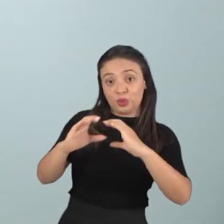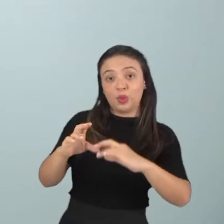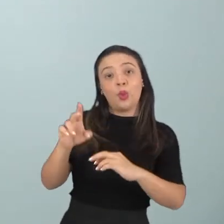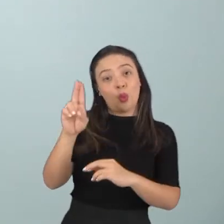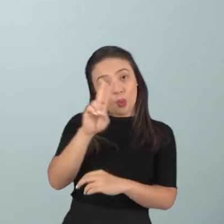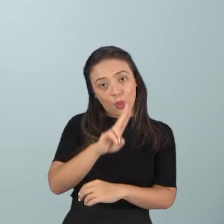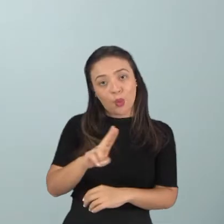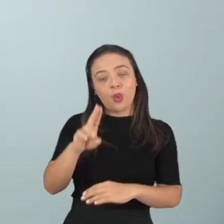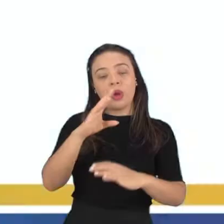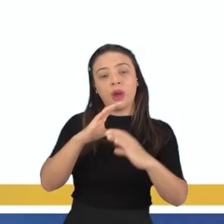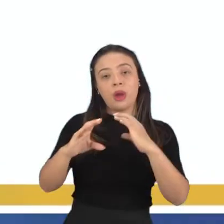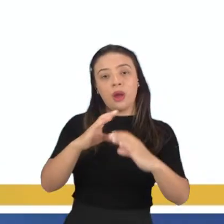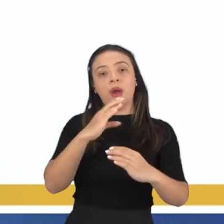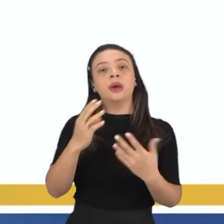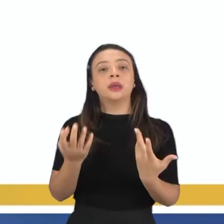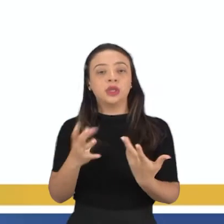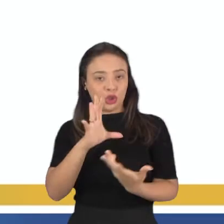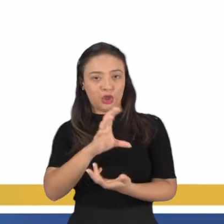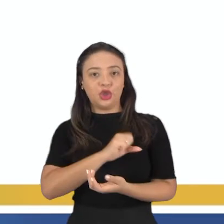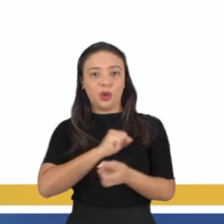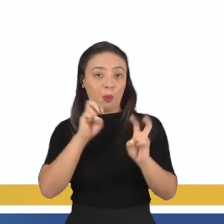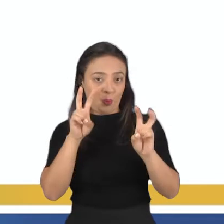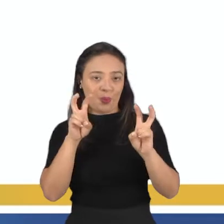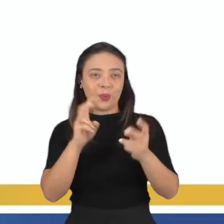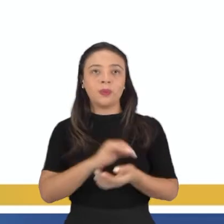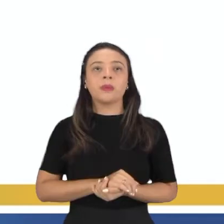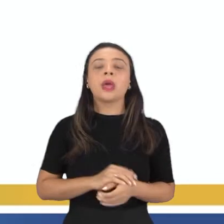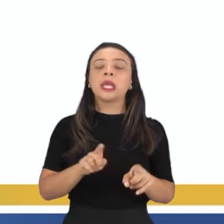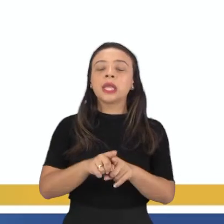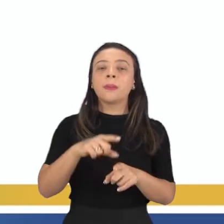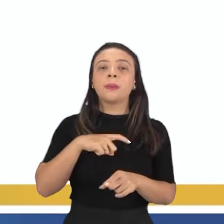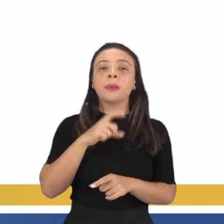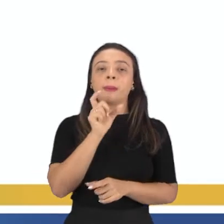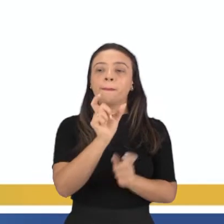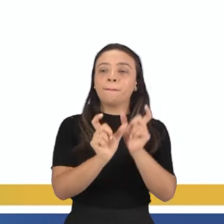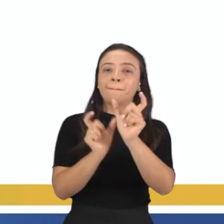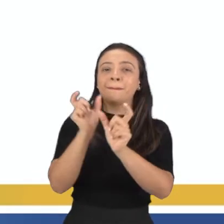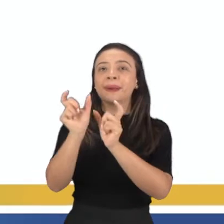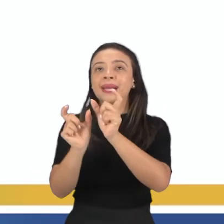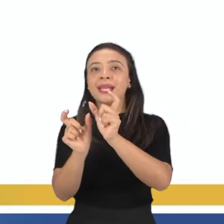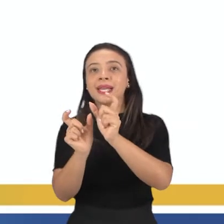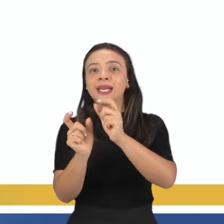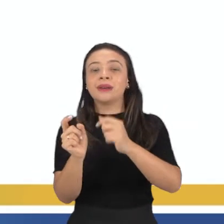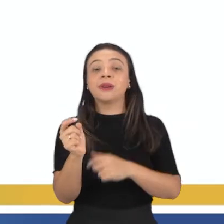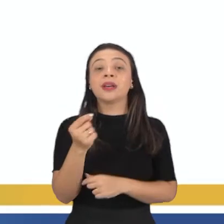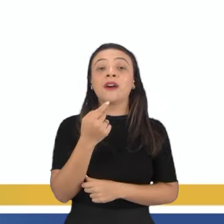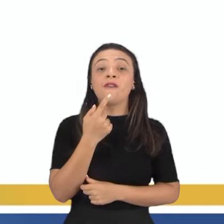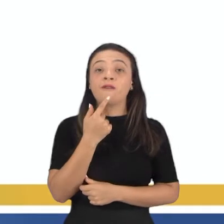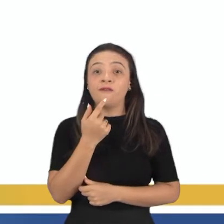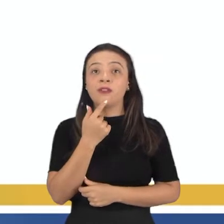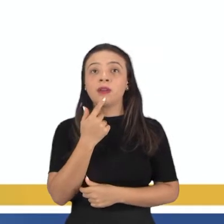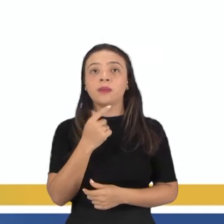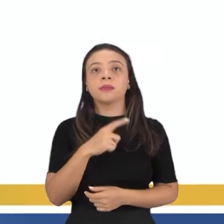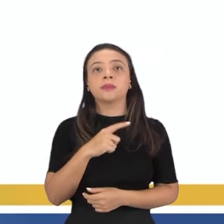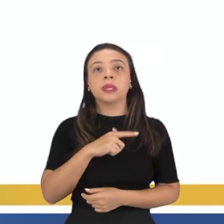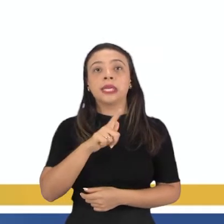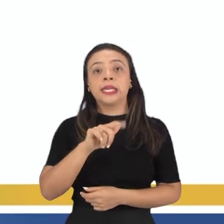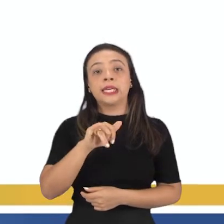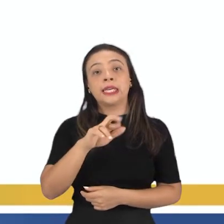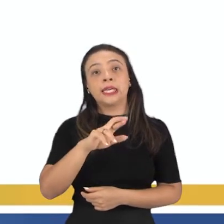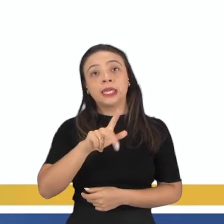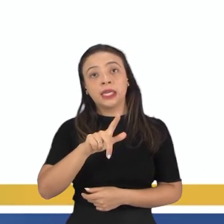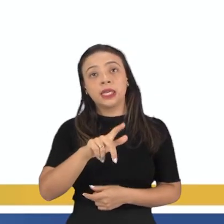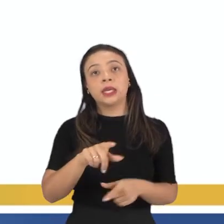gênero certo que mais que tem no texto observa em que tem algumas palavras aí que estão sublinhadas de vermelho ou não a